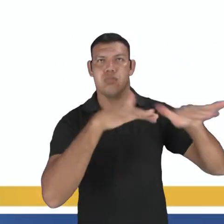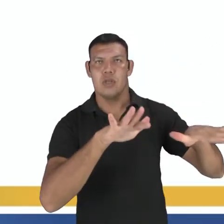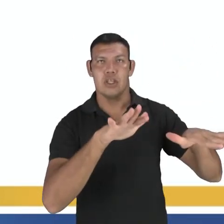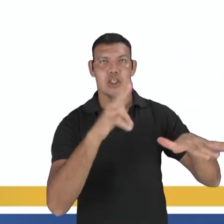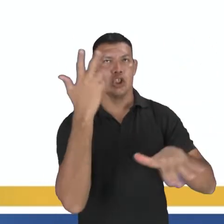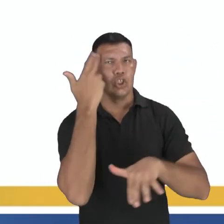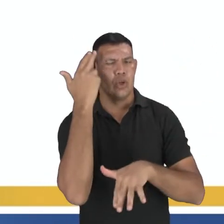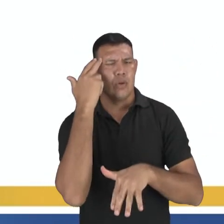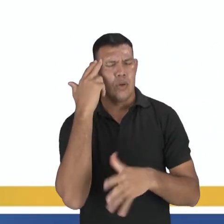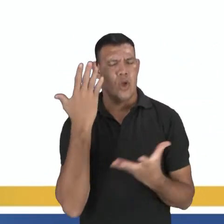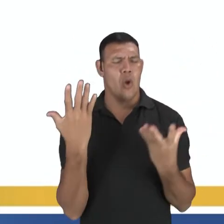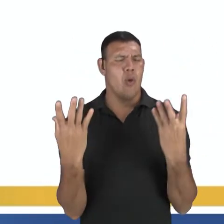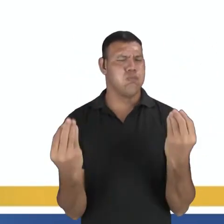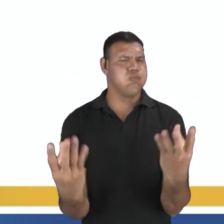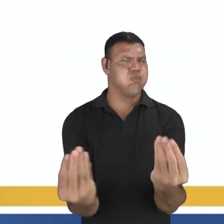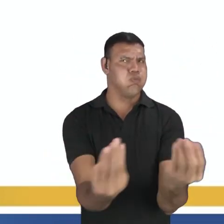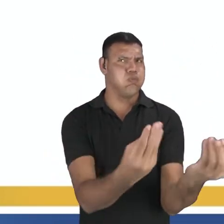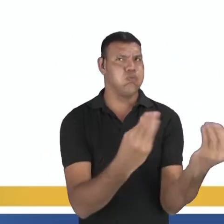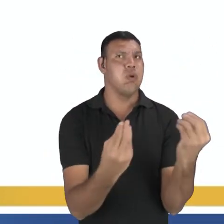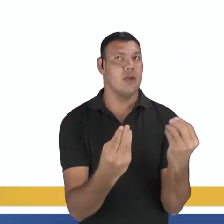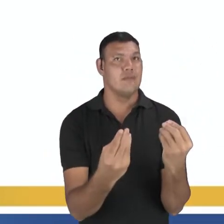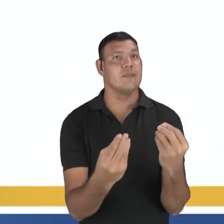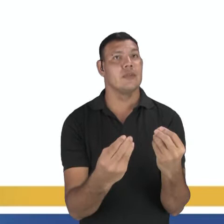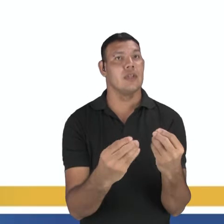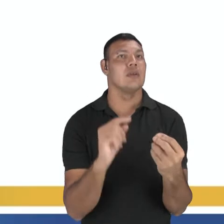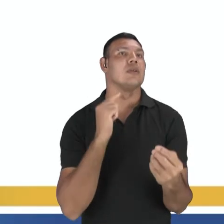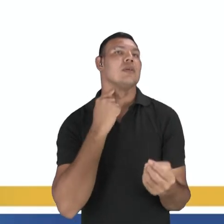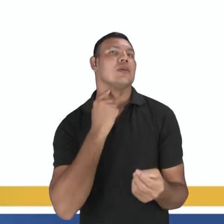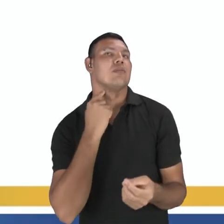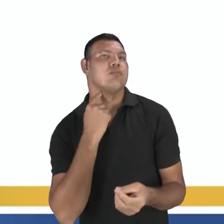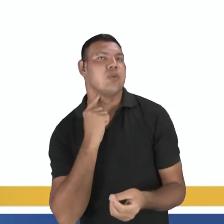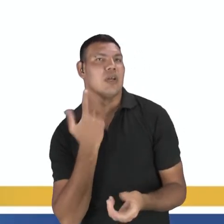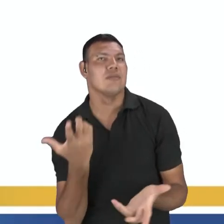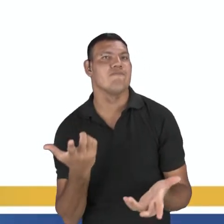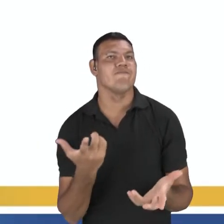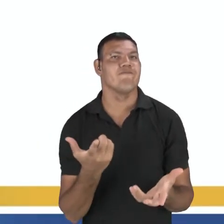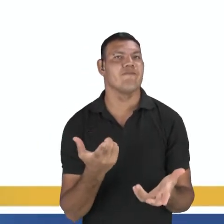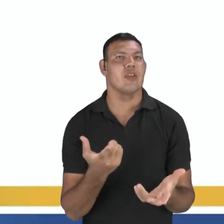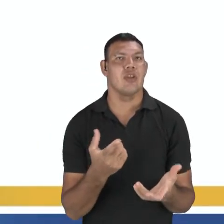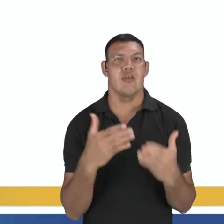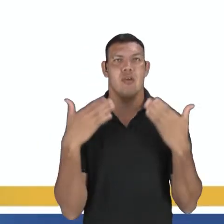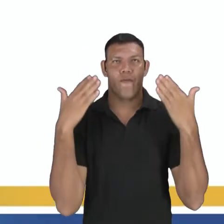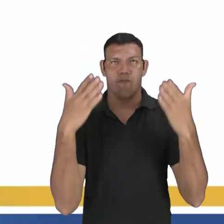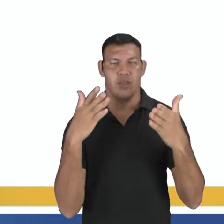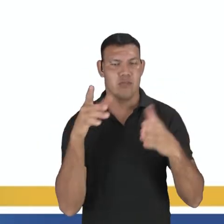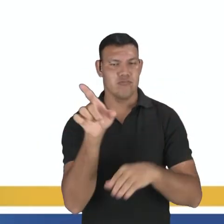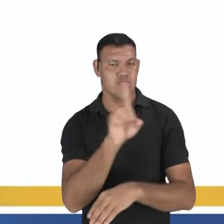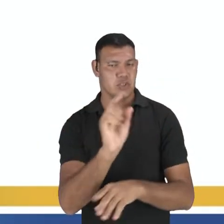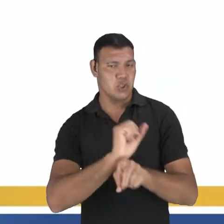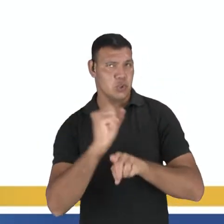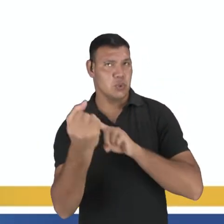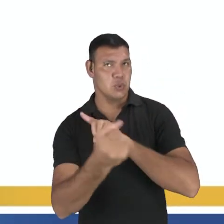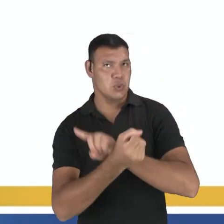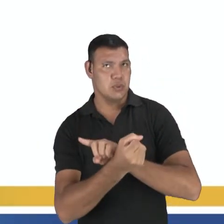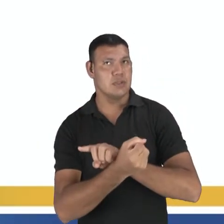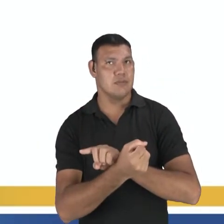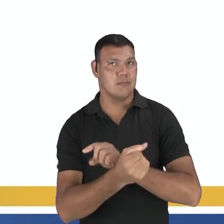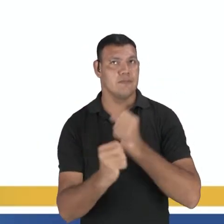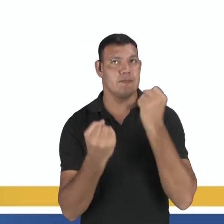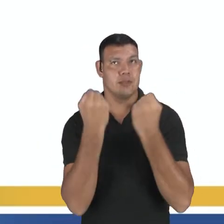da época. A partir da escassez dos recursos naturais, somado ao crescimento desordenado da população mundial